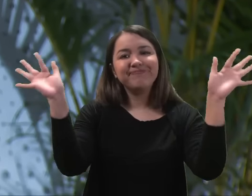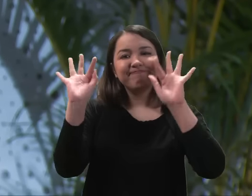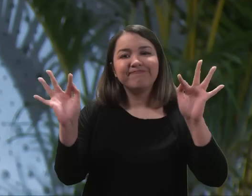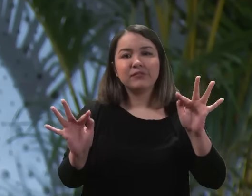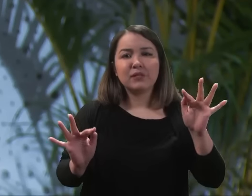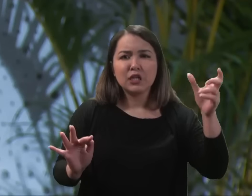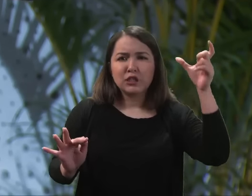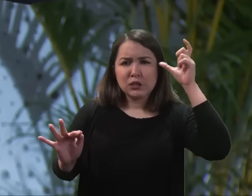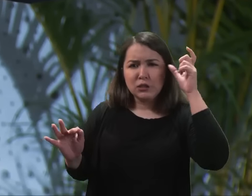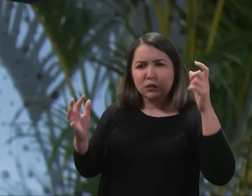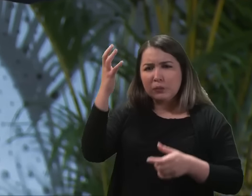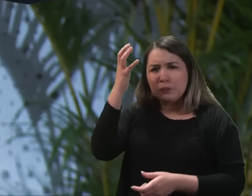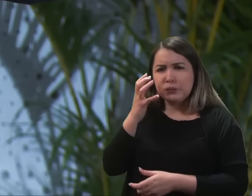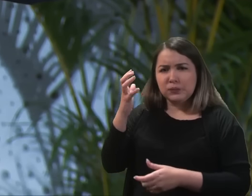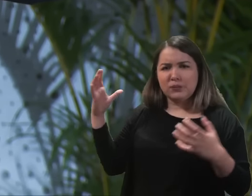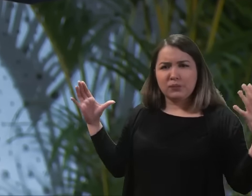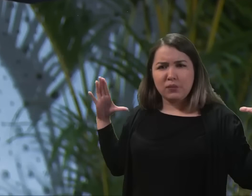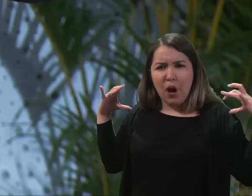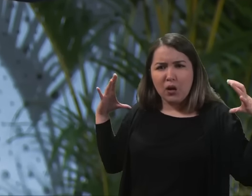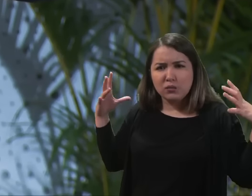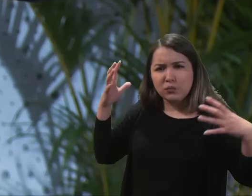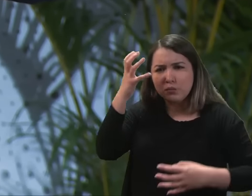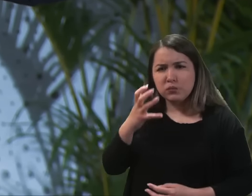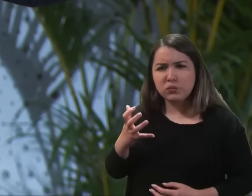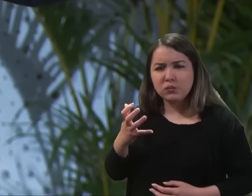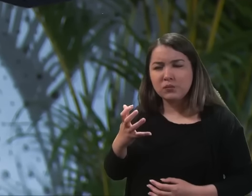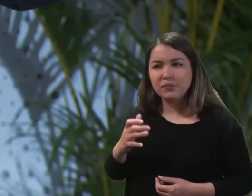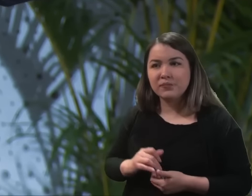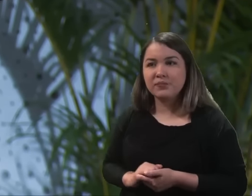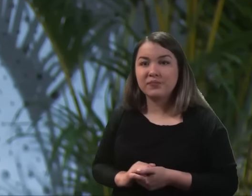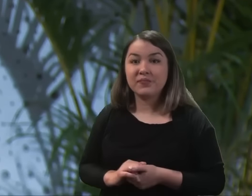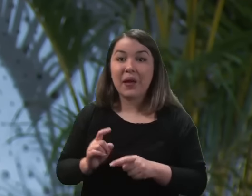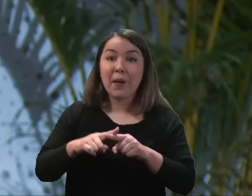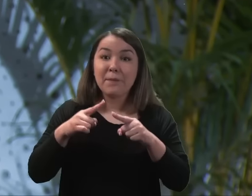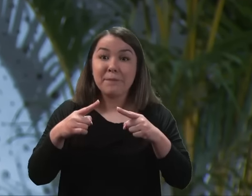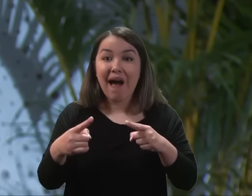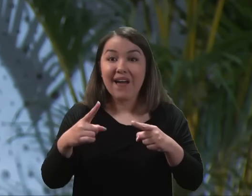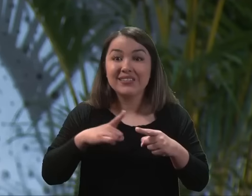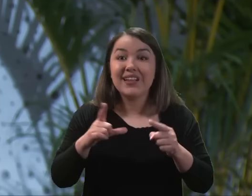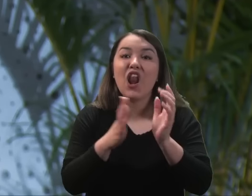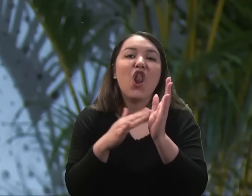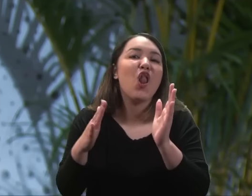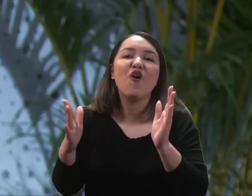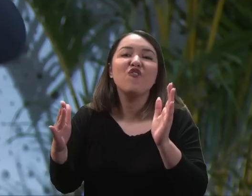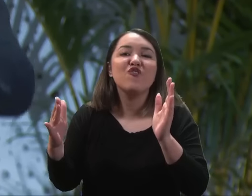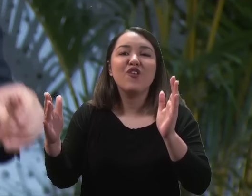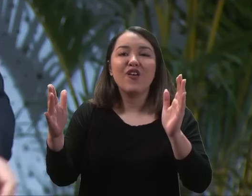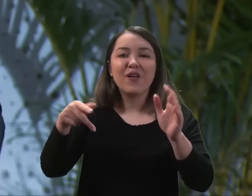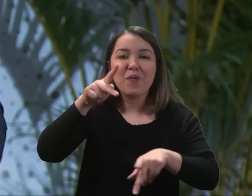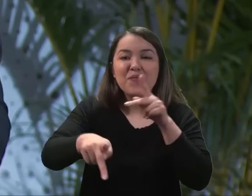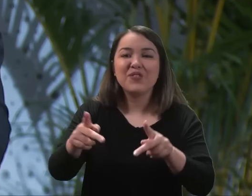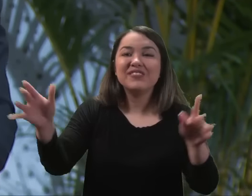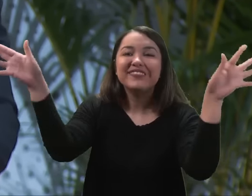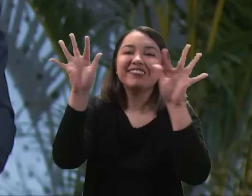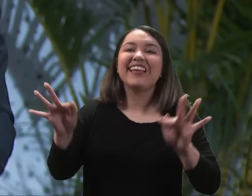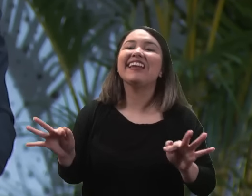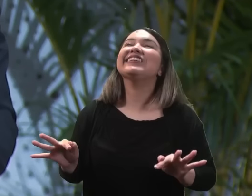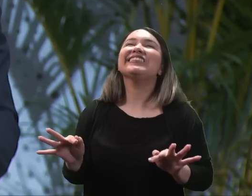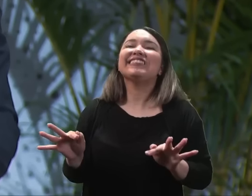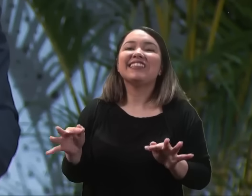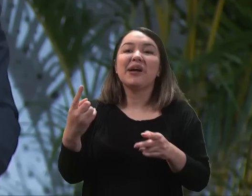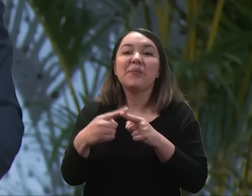do cordeiro da vitória é cantado antes mesmo de ser confirmada a vitória porque